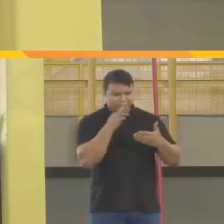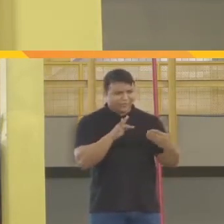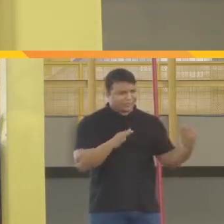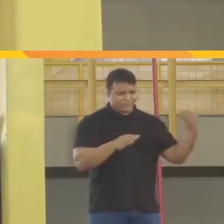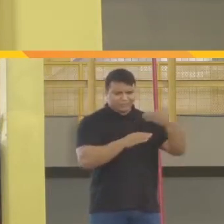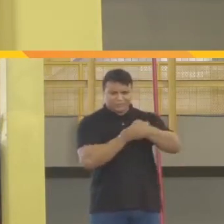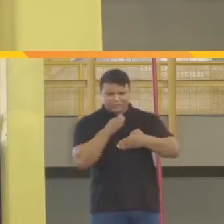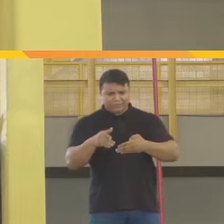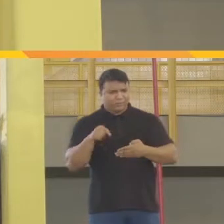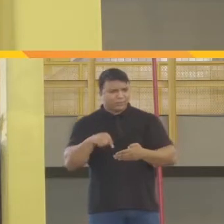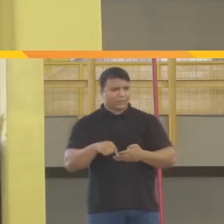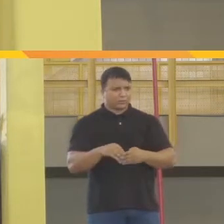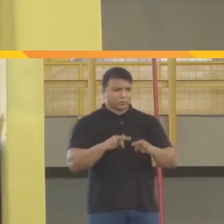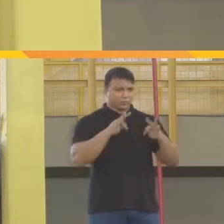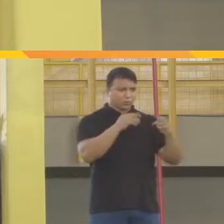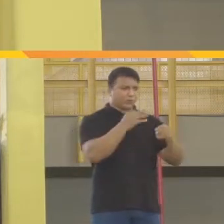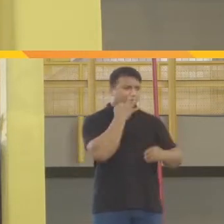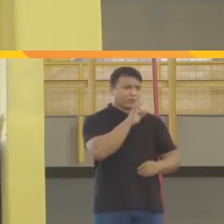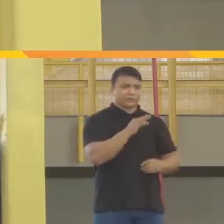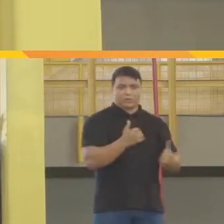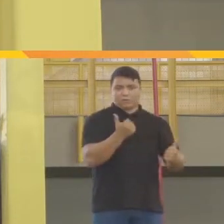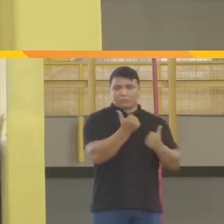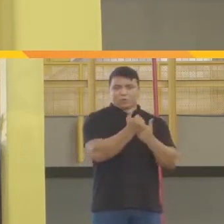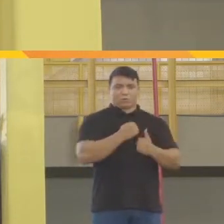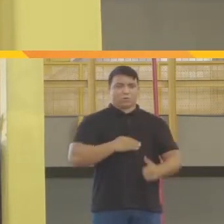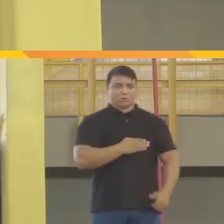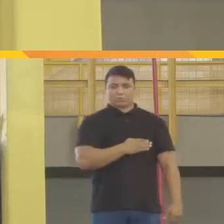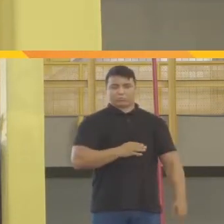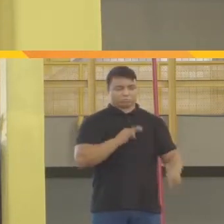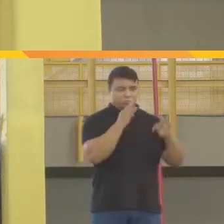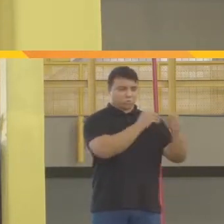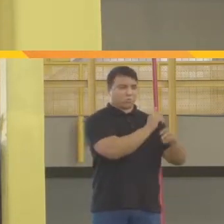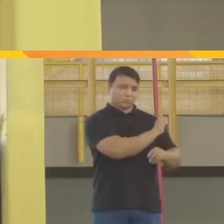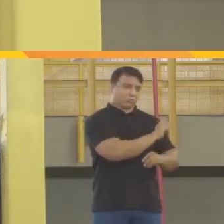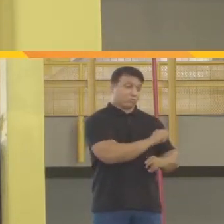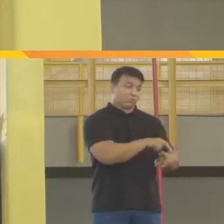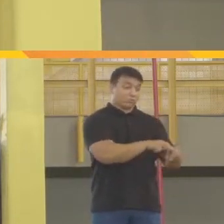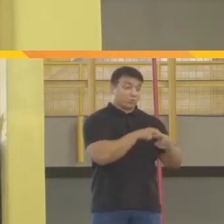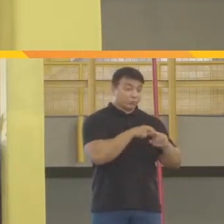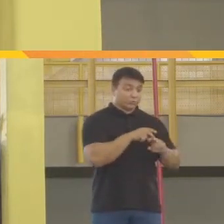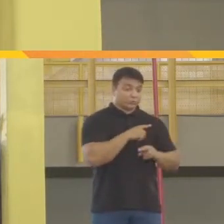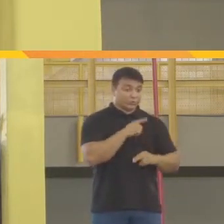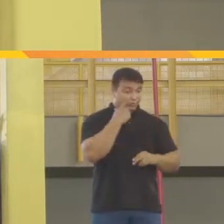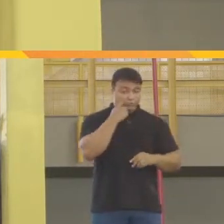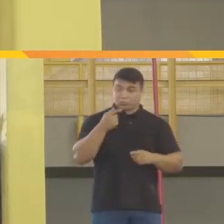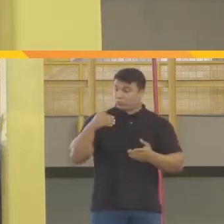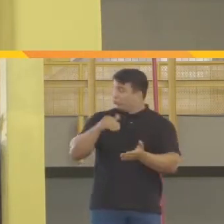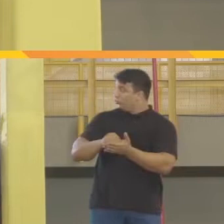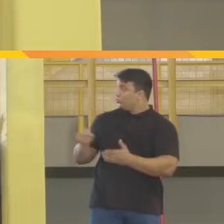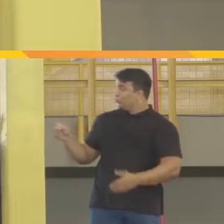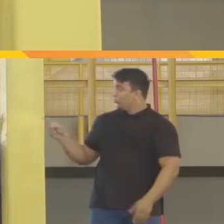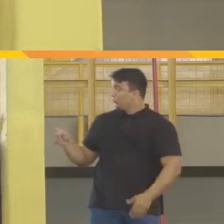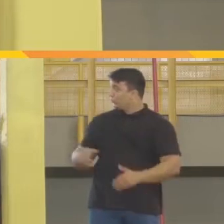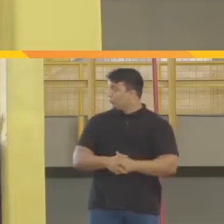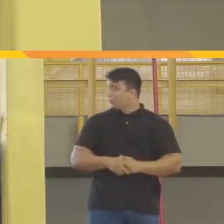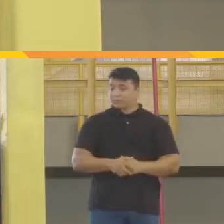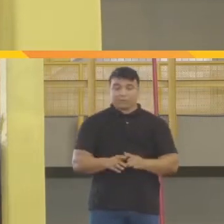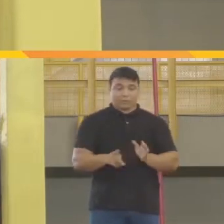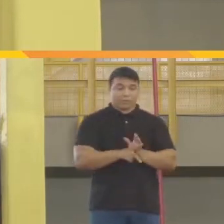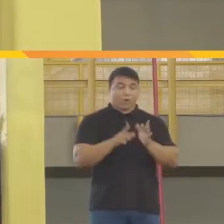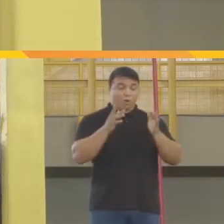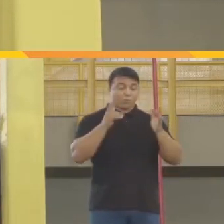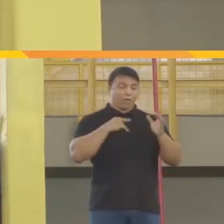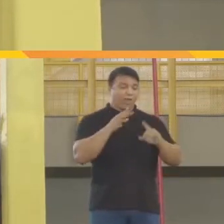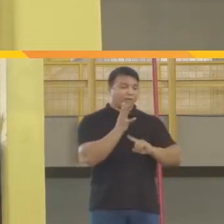a França sendo inimiga, nem todo francês apoiava Napoleão. Inclusive, já adiantando o último ponto aí, ó, a missão